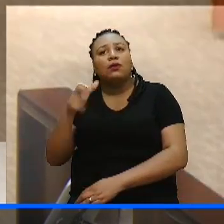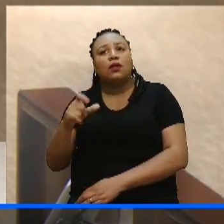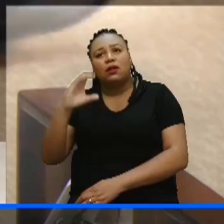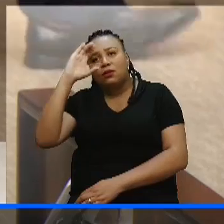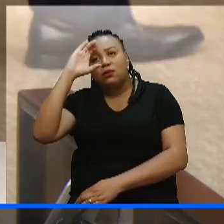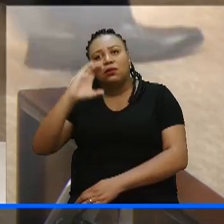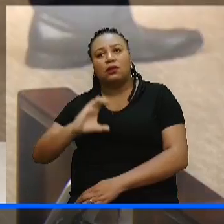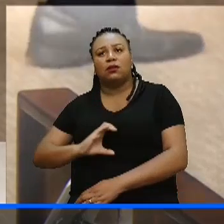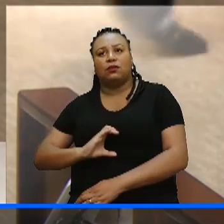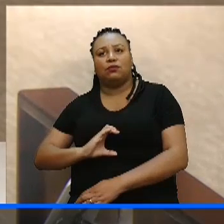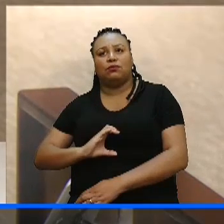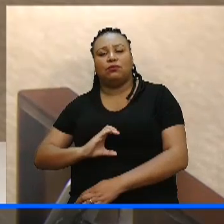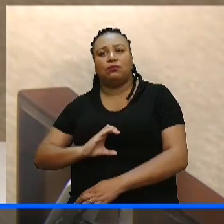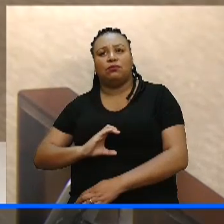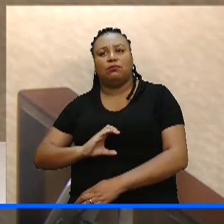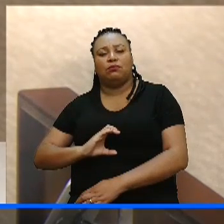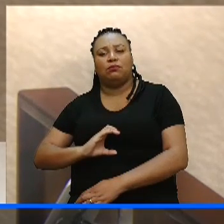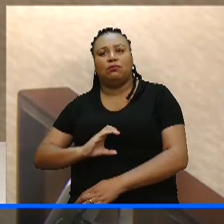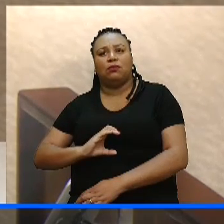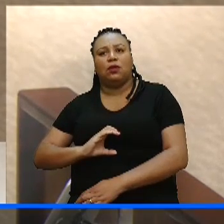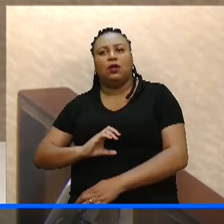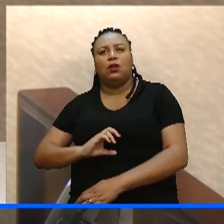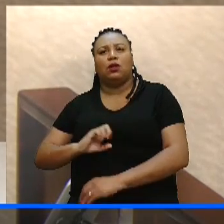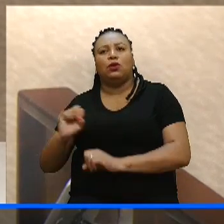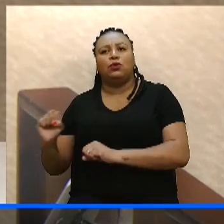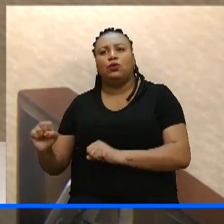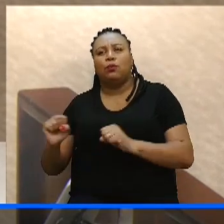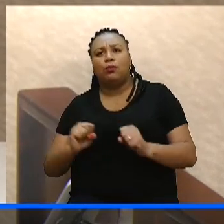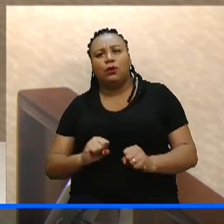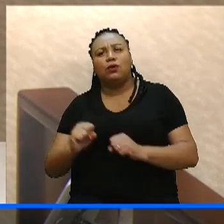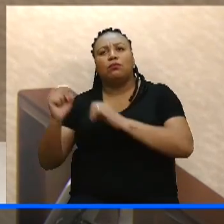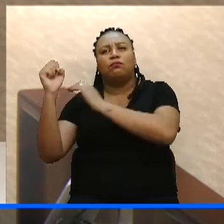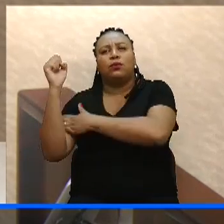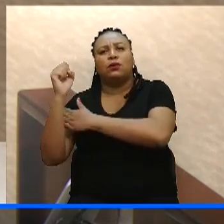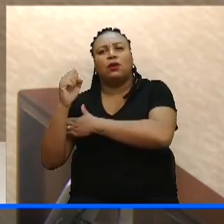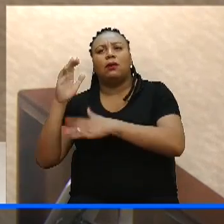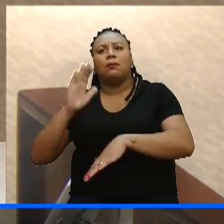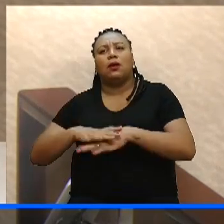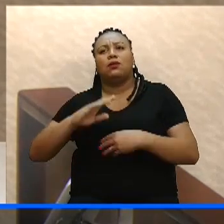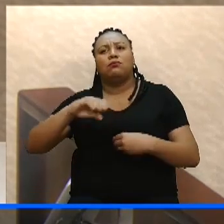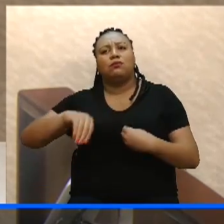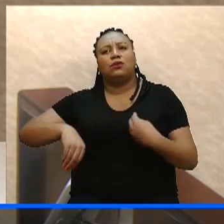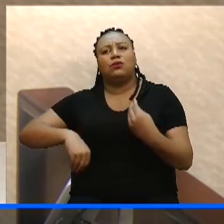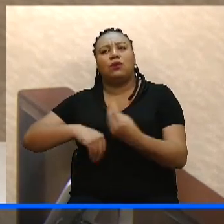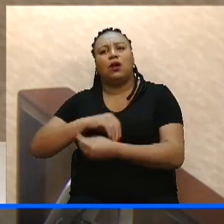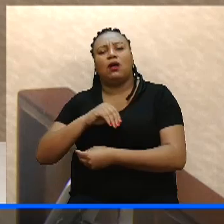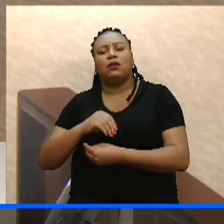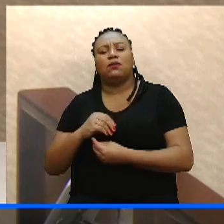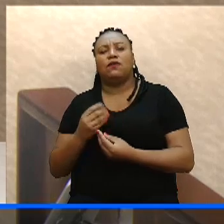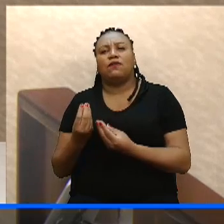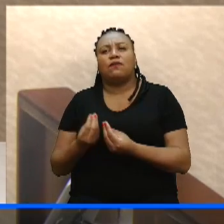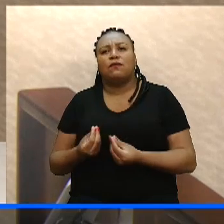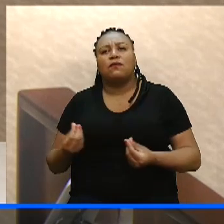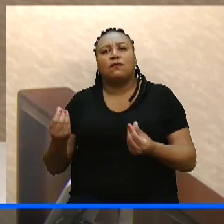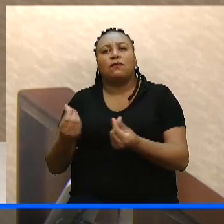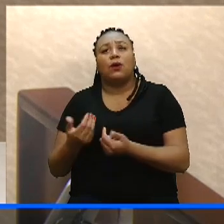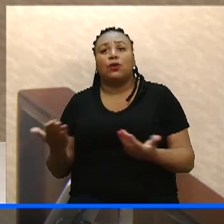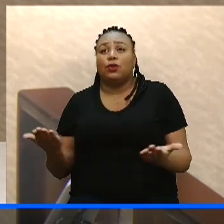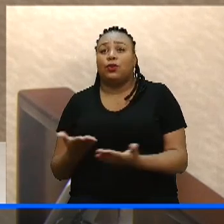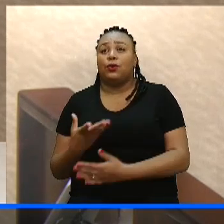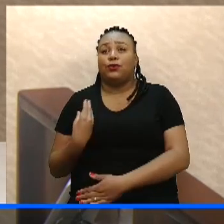cidadão no poder cada vez mais difuso esvaziado que hoje